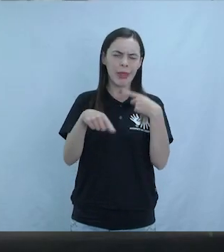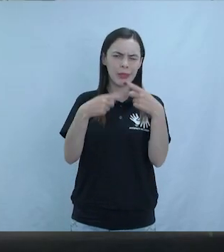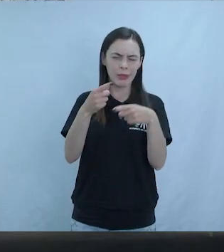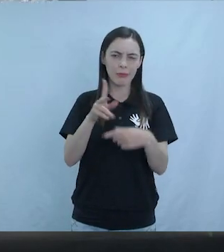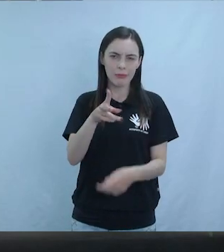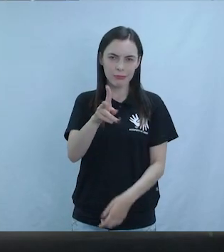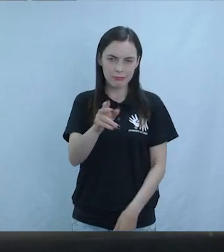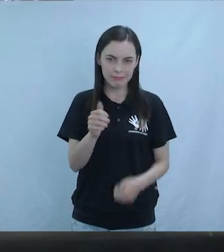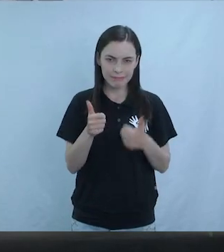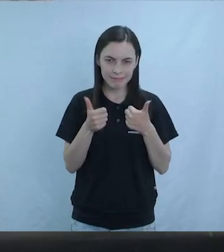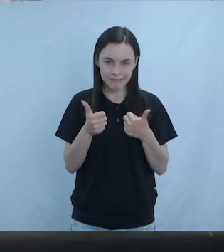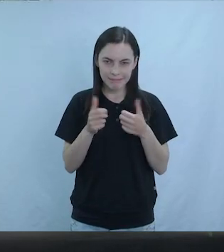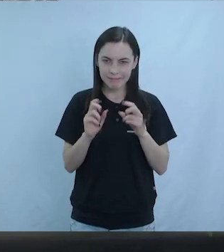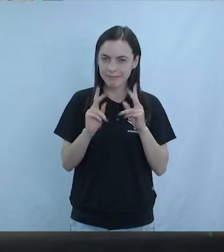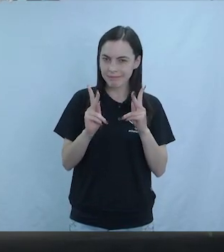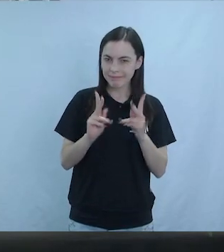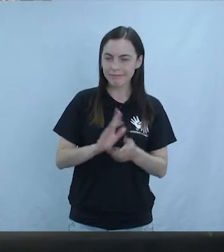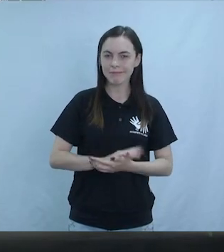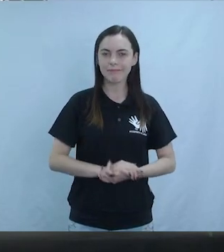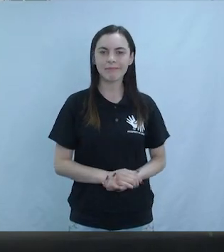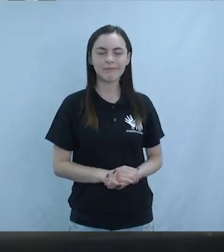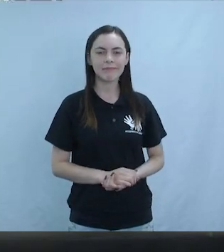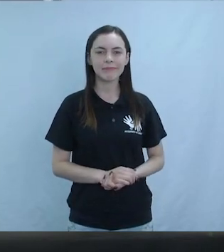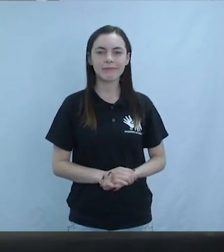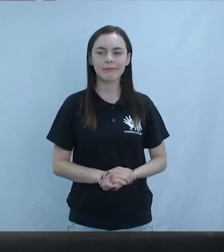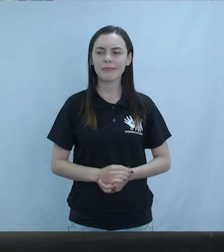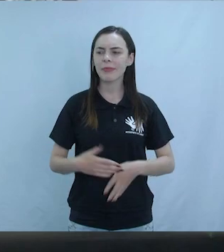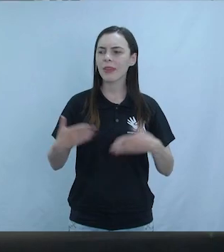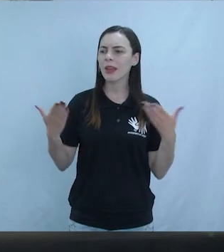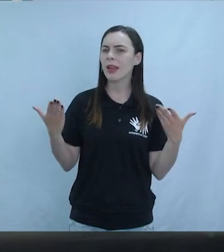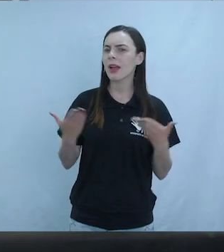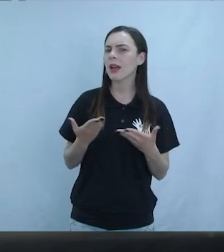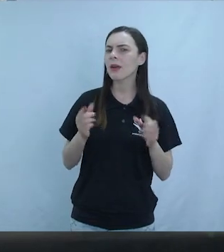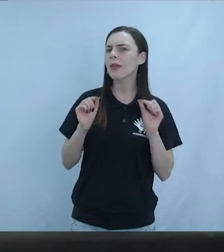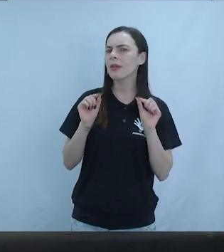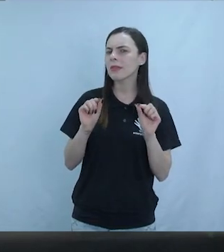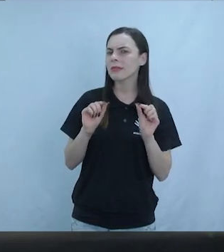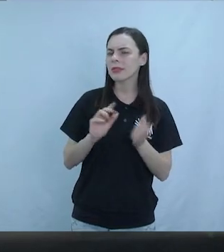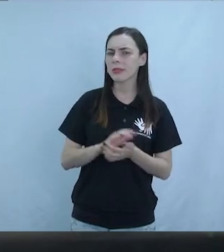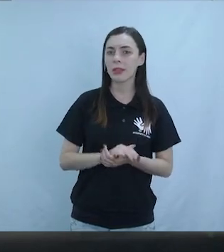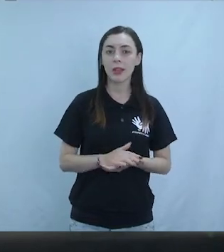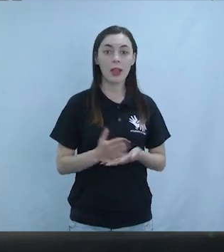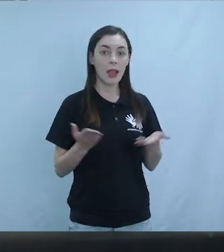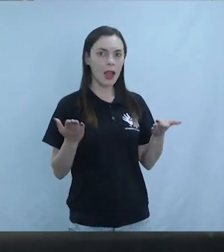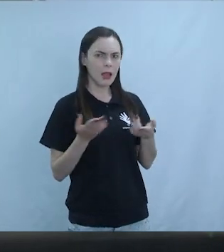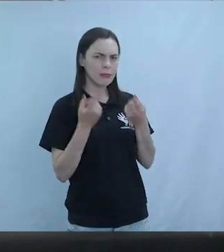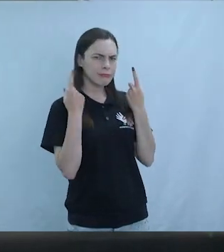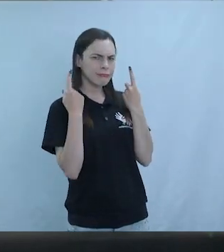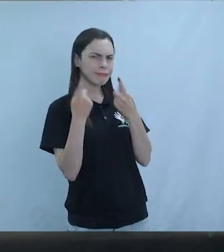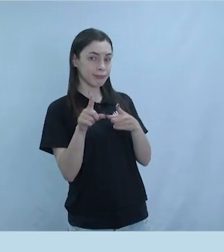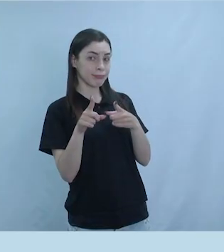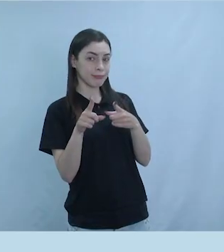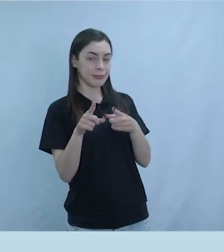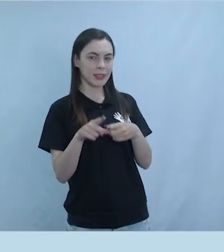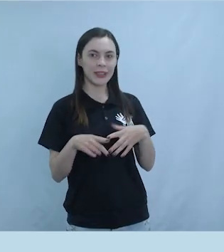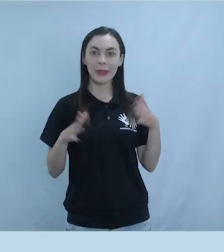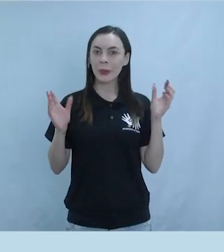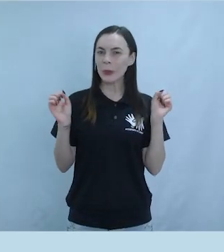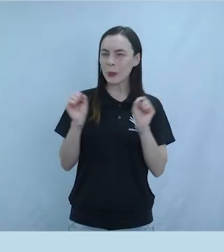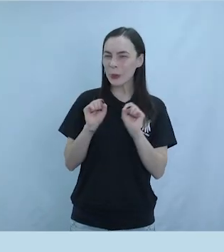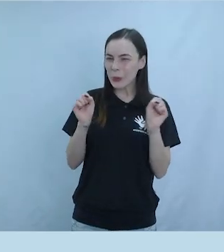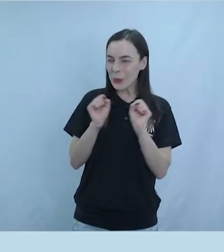problema. Você faz depois, você continua depois. Sim. Ok? E agora, o que nós temos, professora? Agora nós temos um